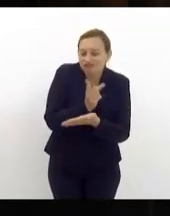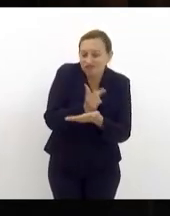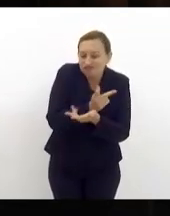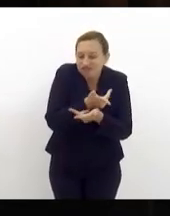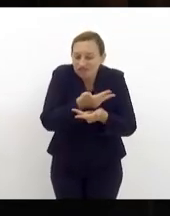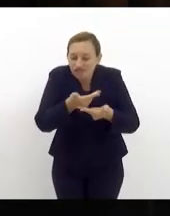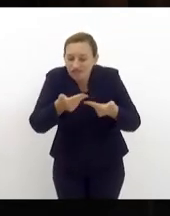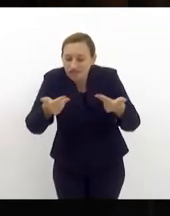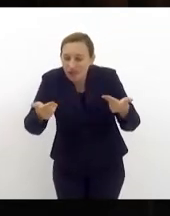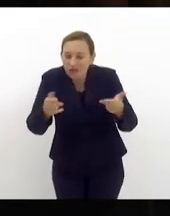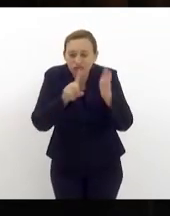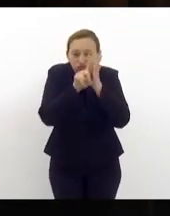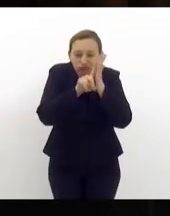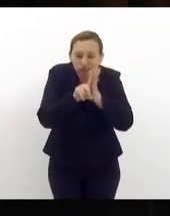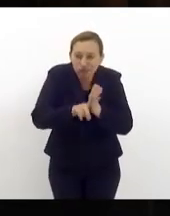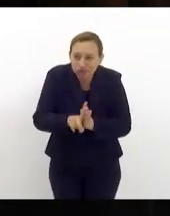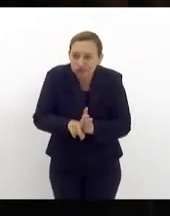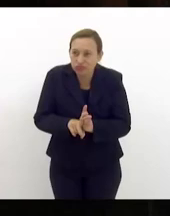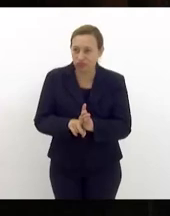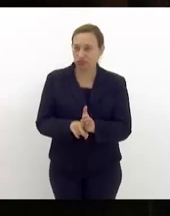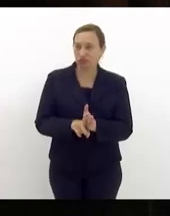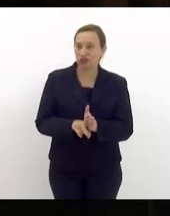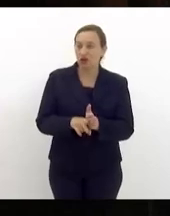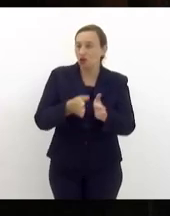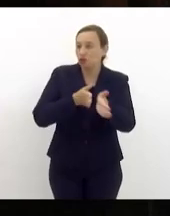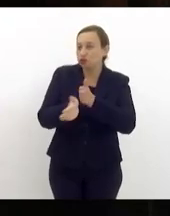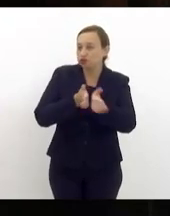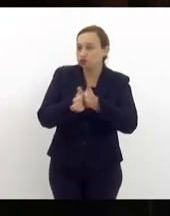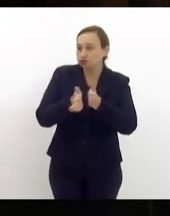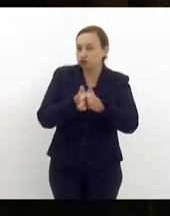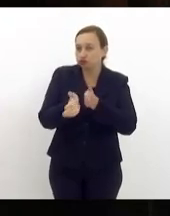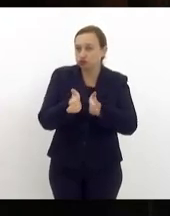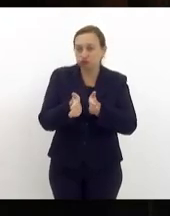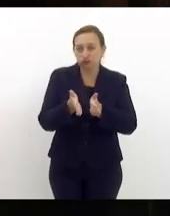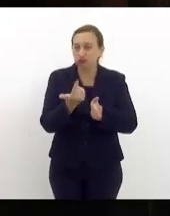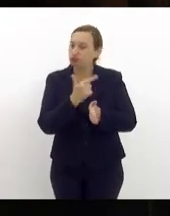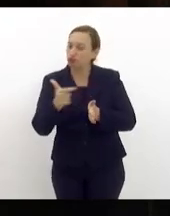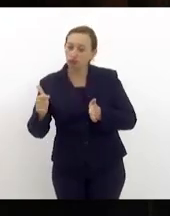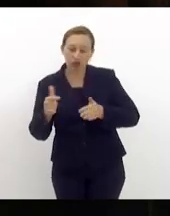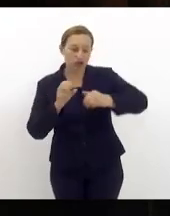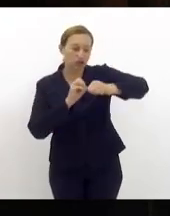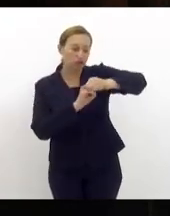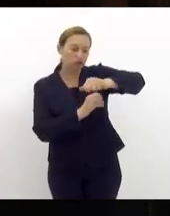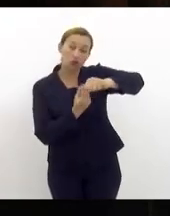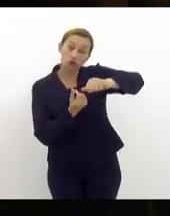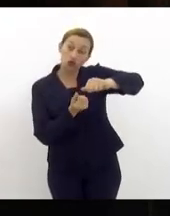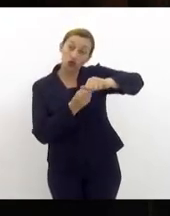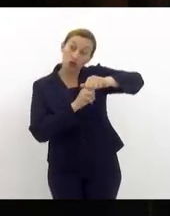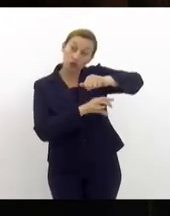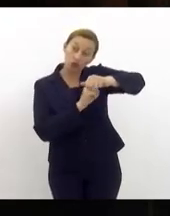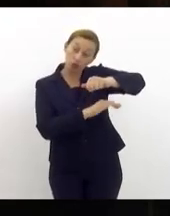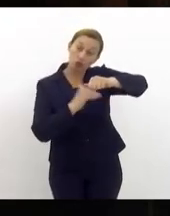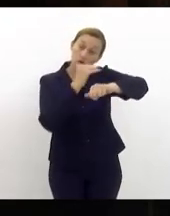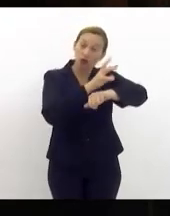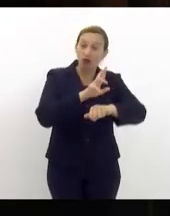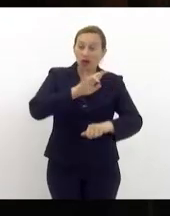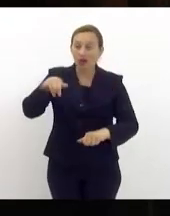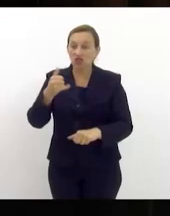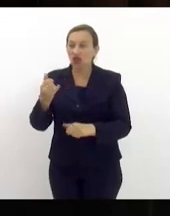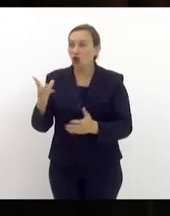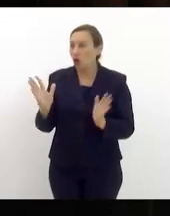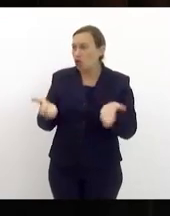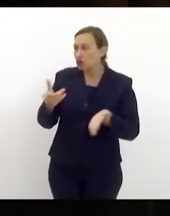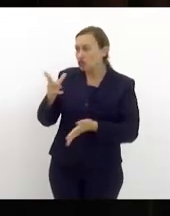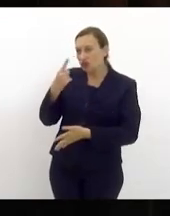na fiscalização e no acesso ao programa Super RJ. A gente viu aí que teve figuras que têm